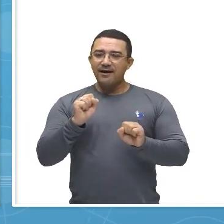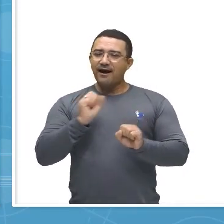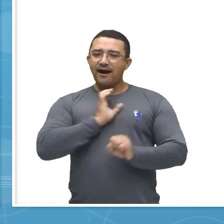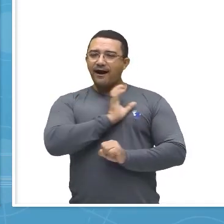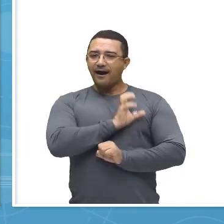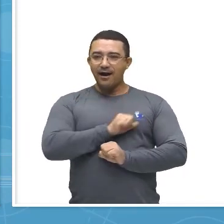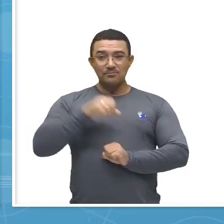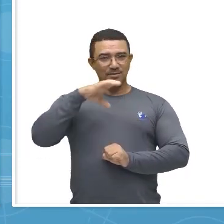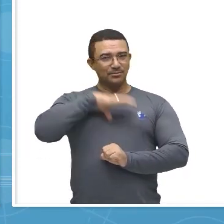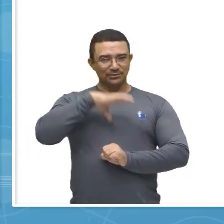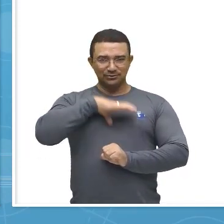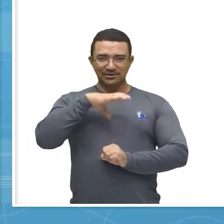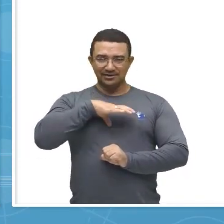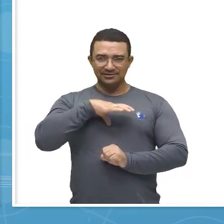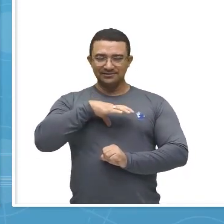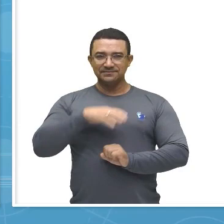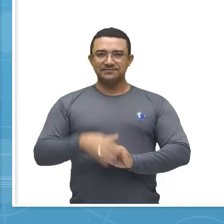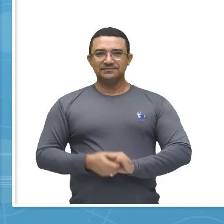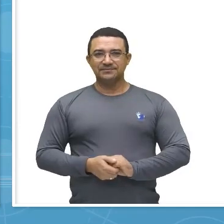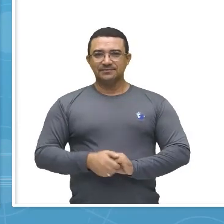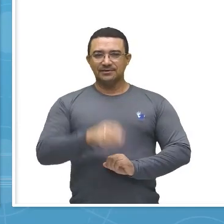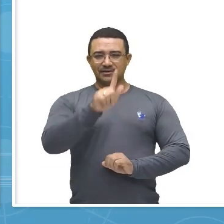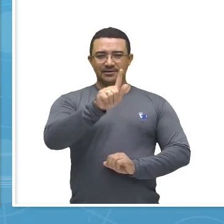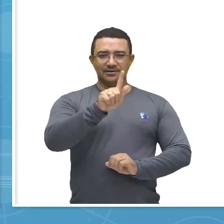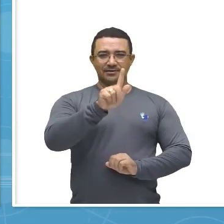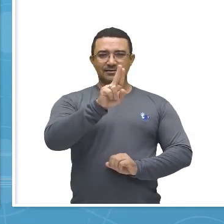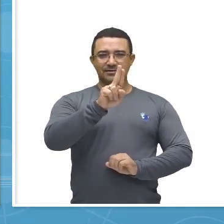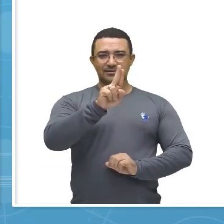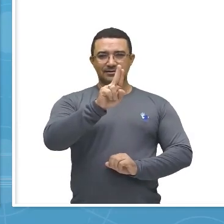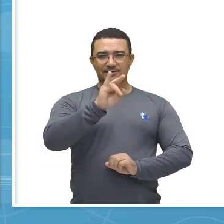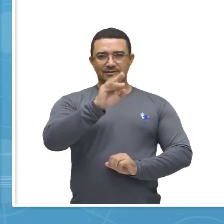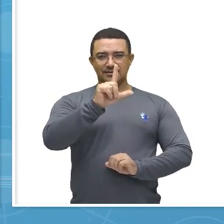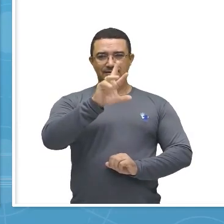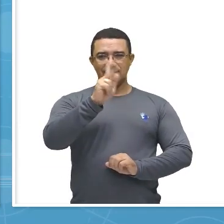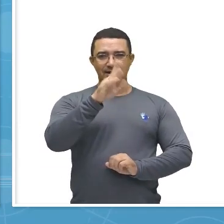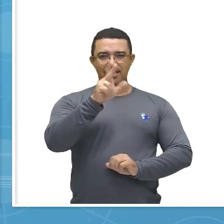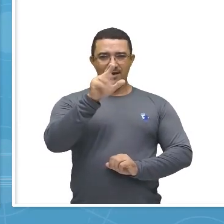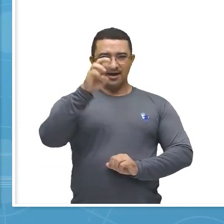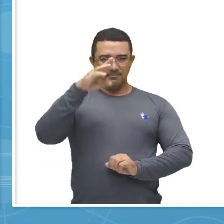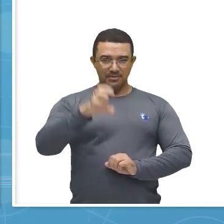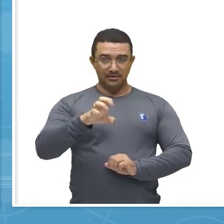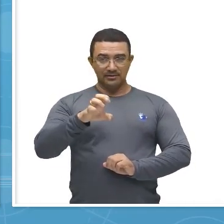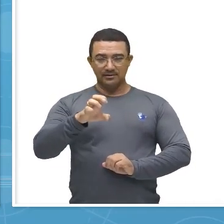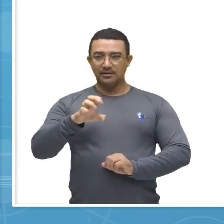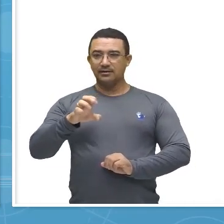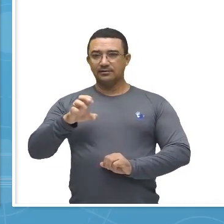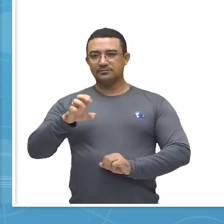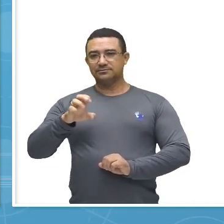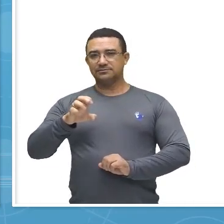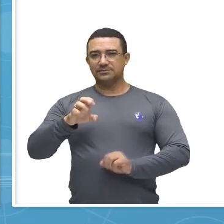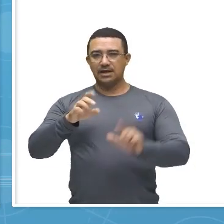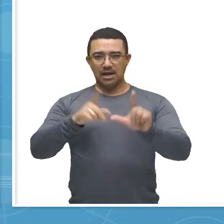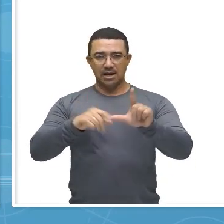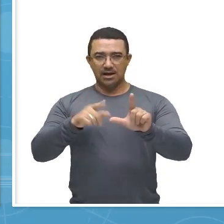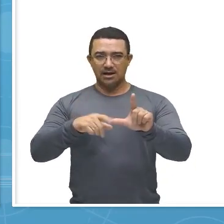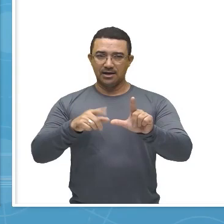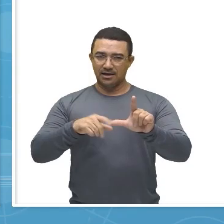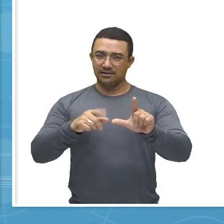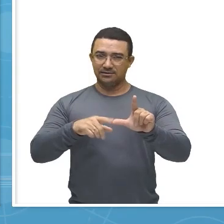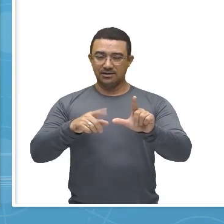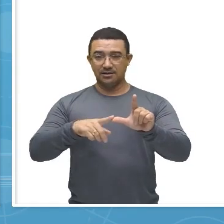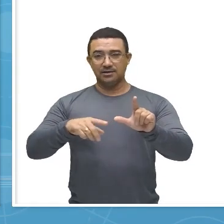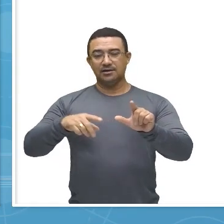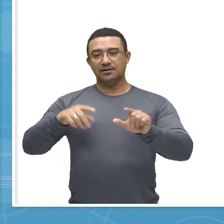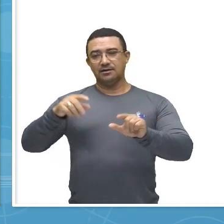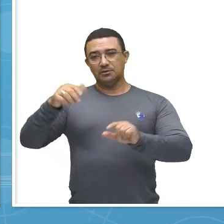aqui? Guilherme, participação, marcou a letra A na questão 1. A Clara marcou a letra, na questão 1 também a